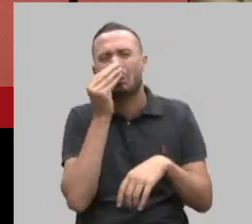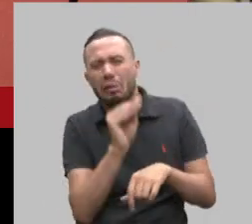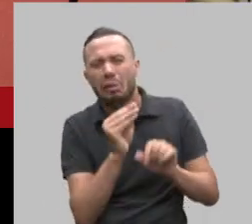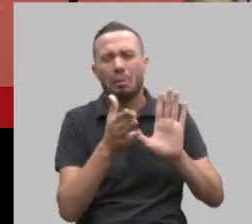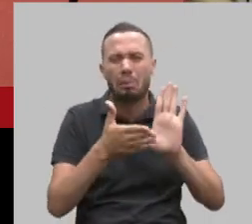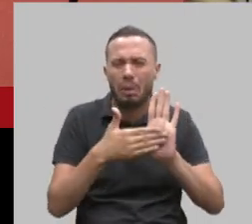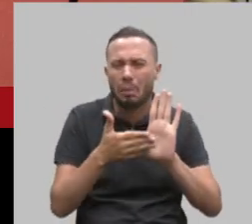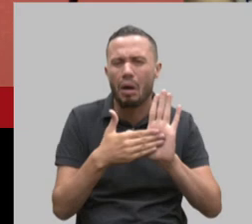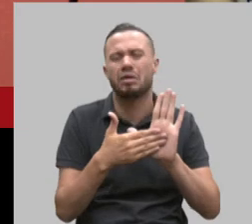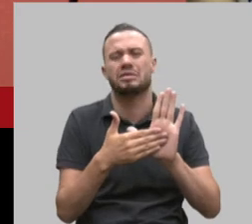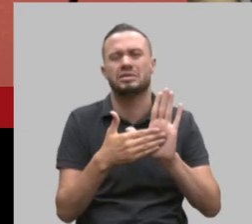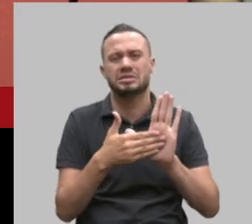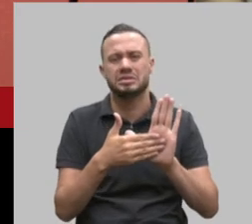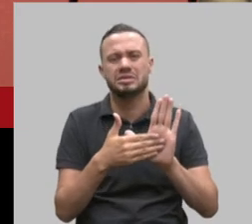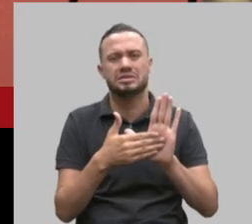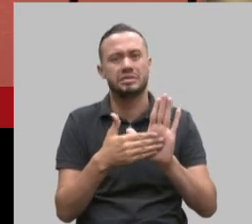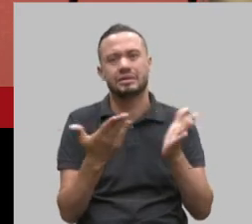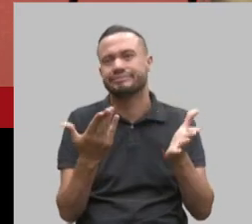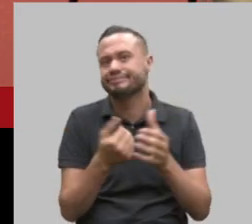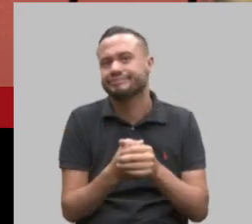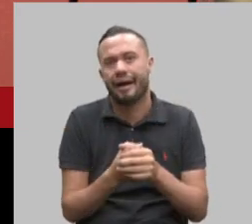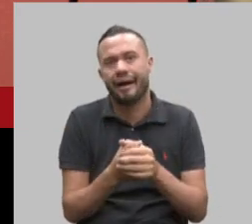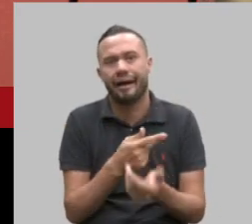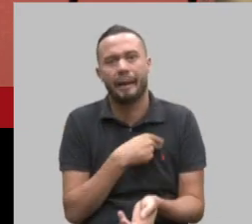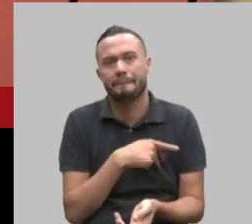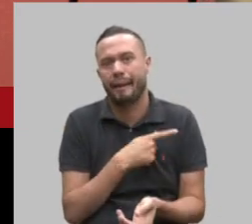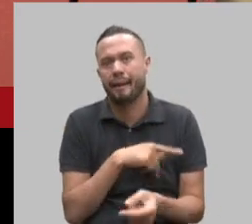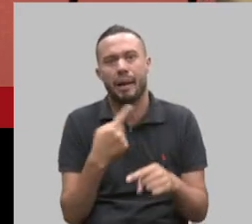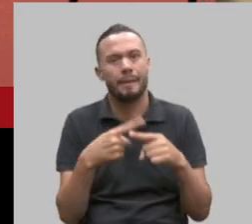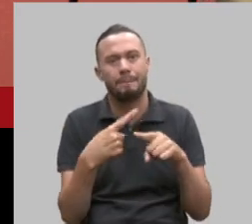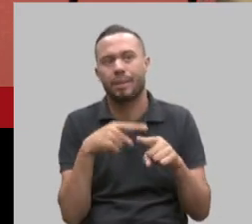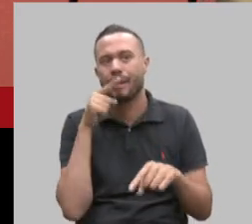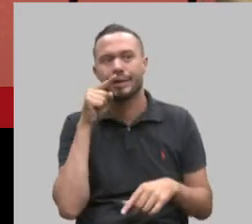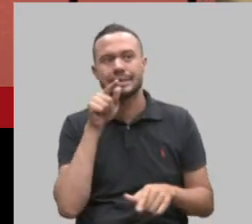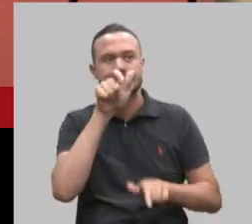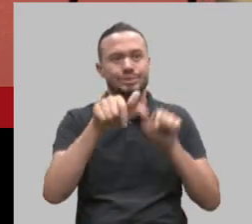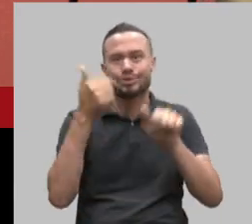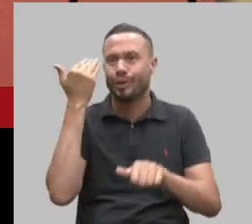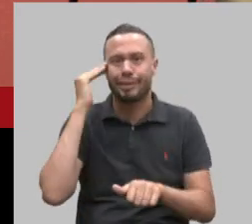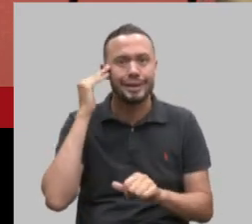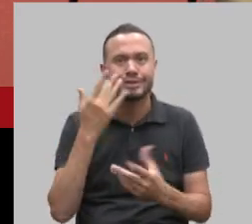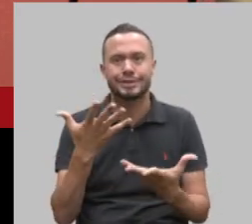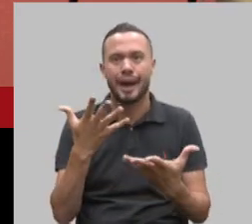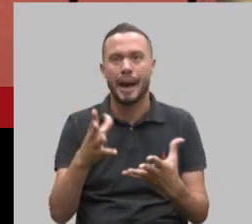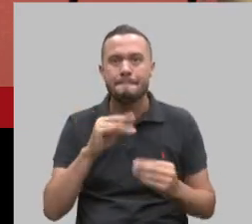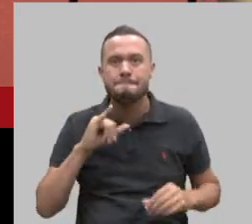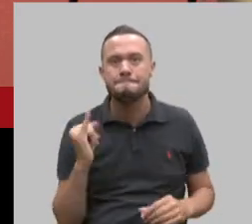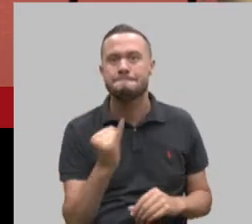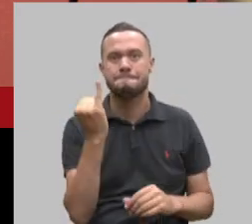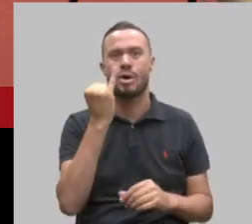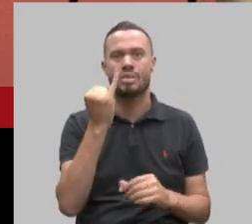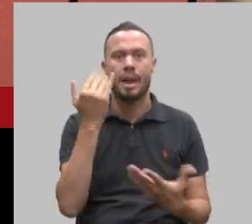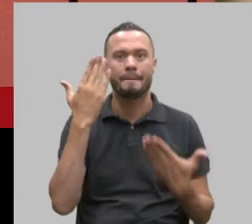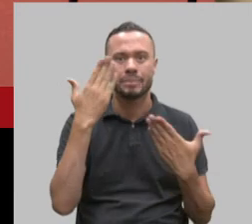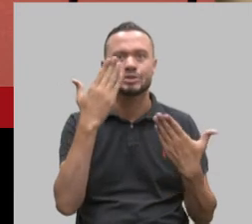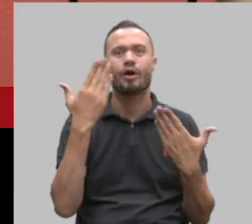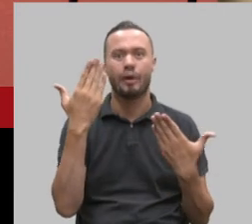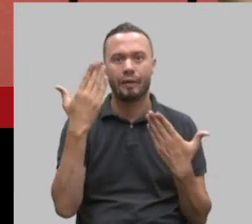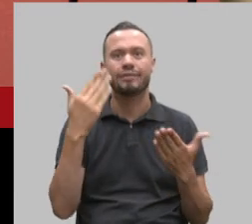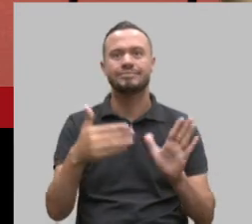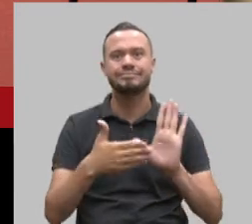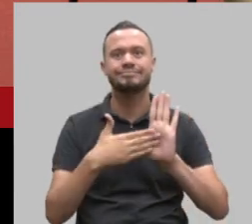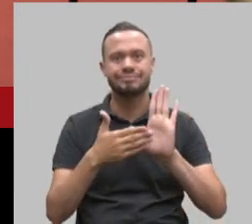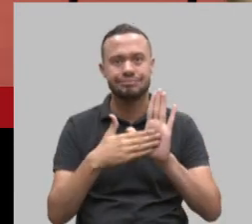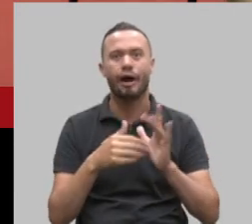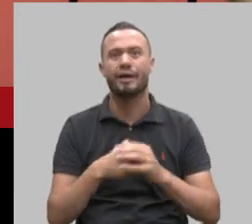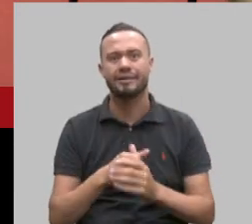feita meus pesames porque vocês não entenderam como a a intenção da proposta e a importância de ter